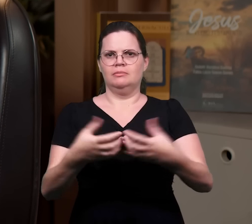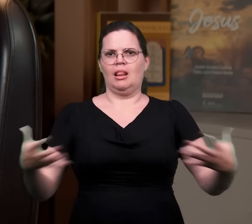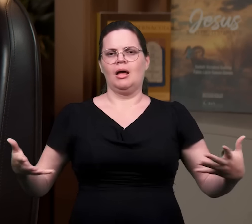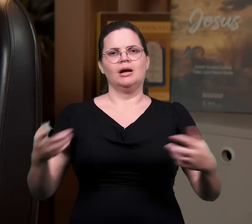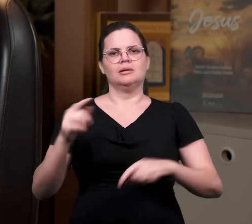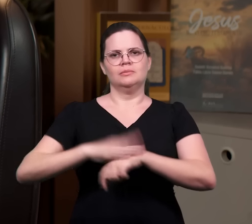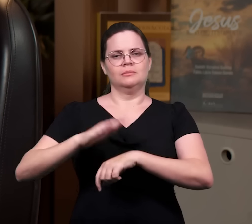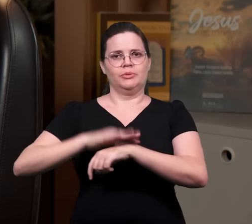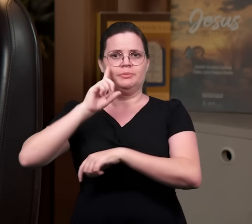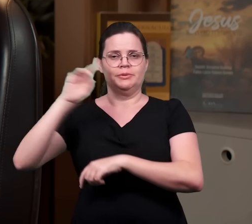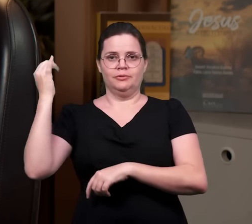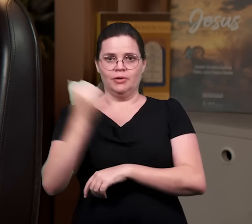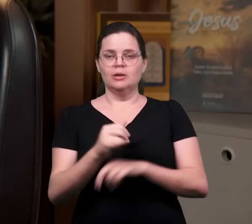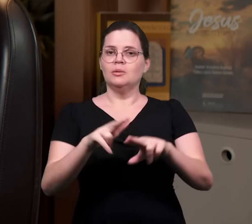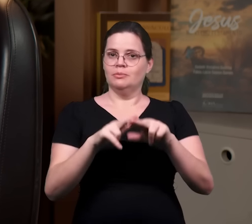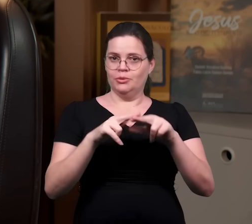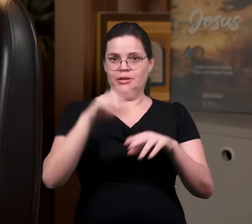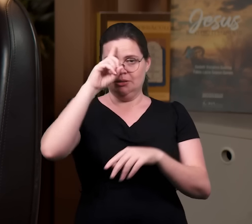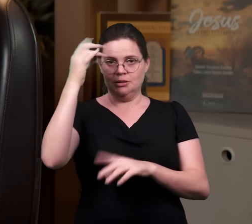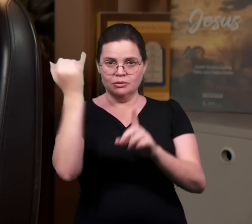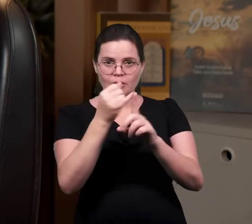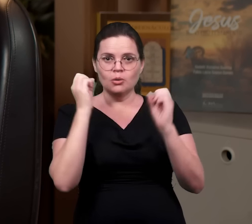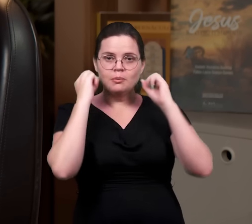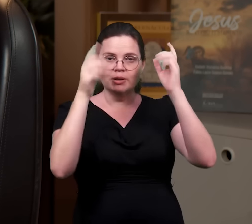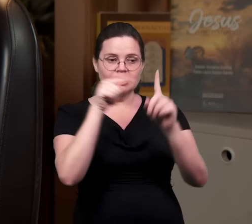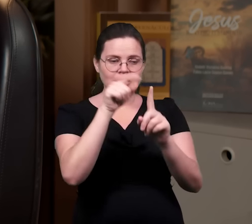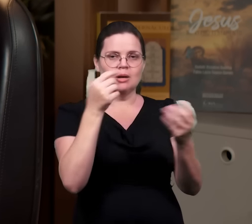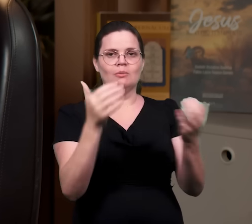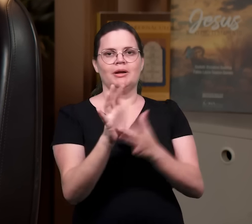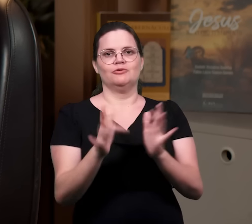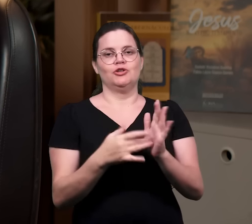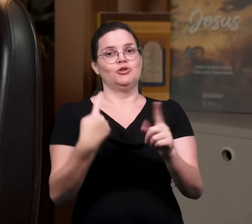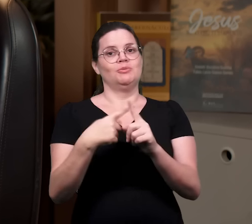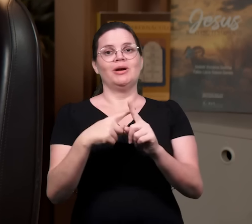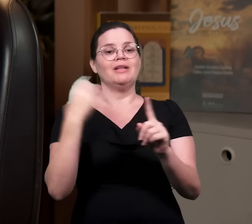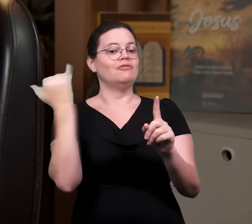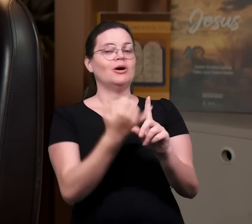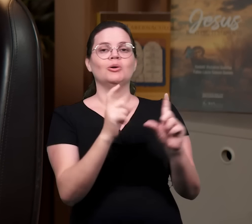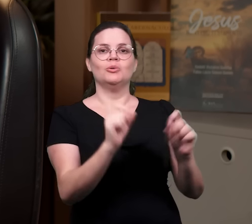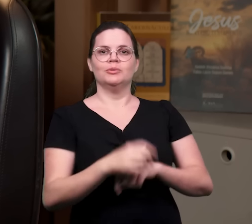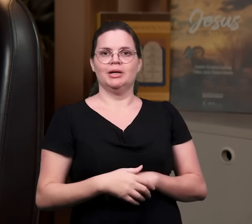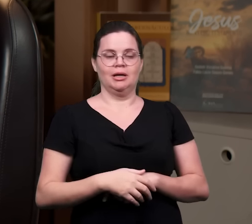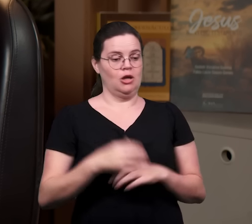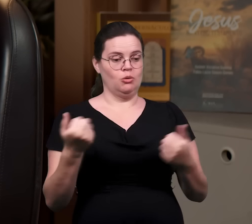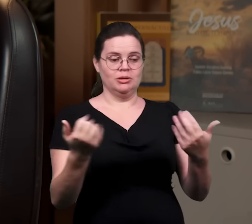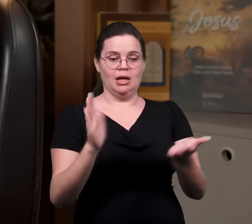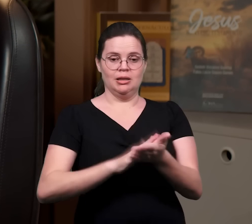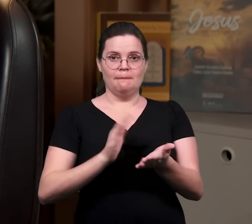determinadas por Deus, né? Por isso que o Senhor disse para Moisés, por isso que Moisés é um tipo de Jesus, né? O Senhor disse para Moisés que